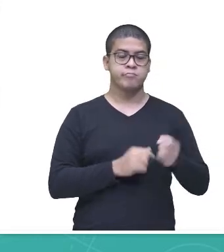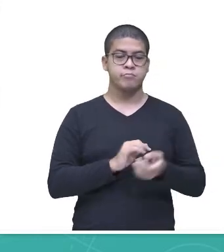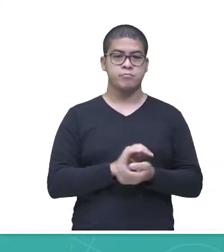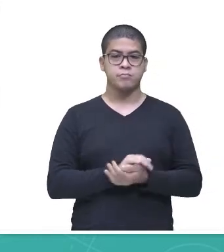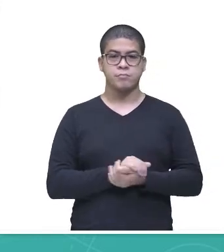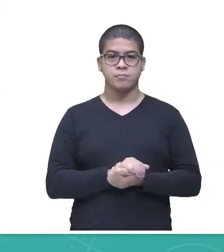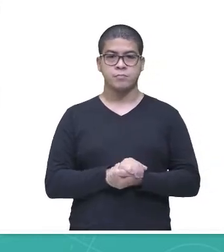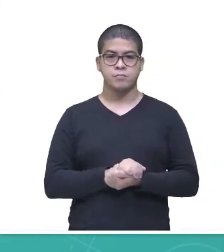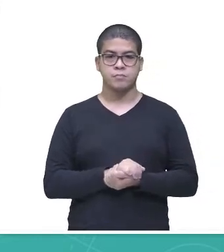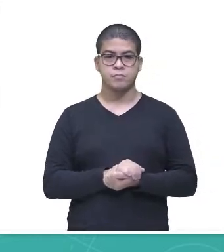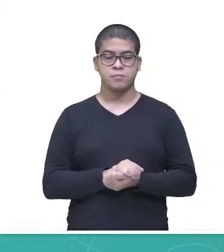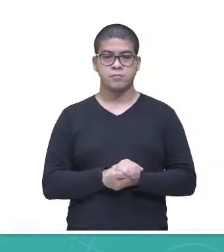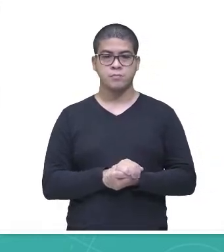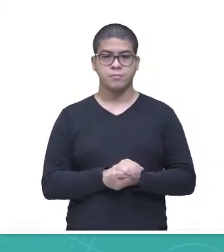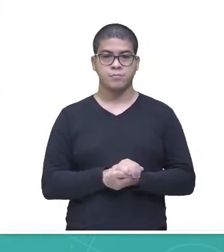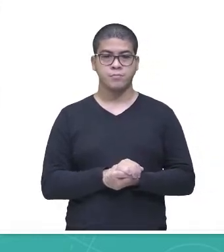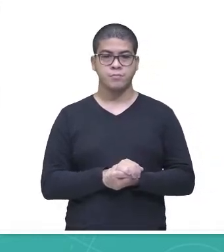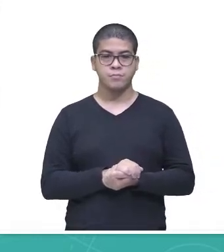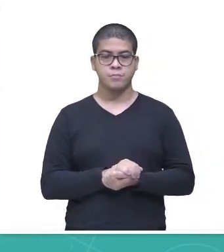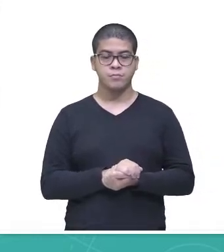59 segundos.